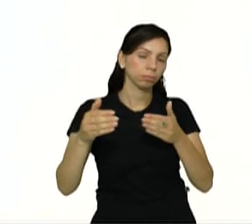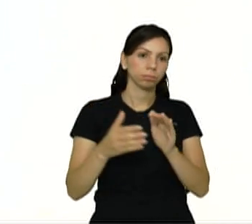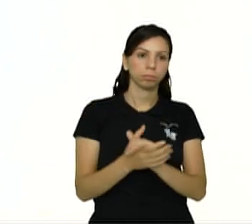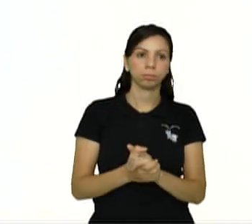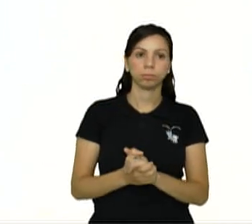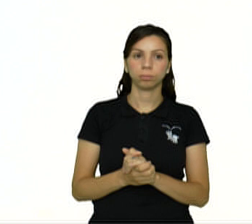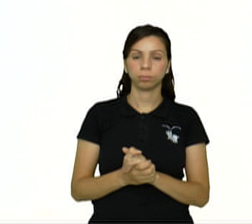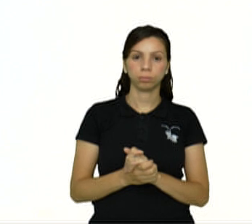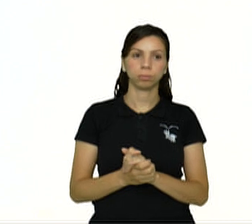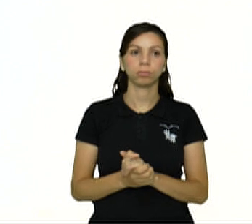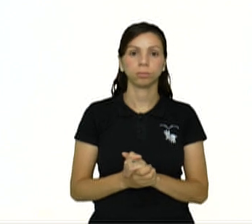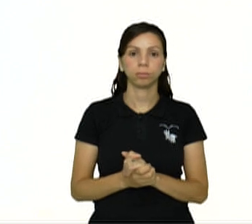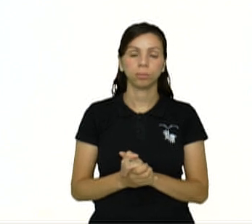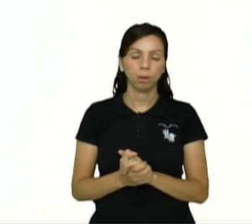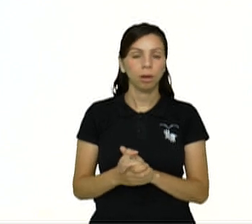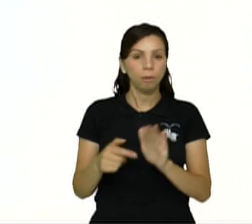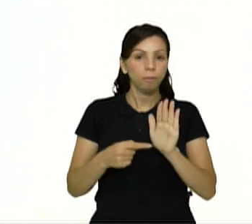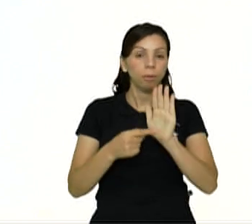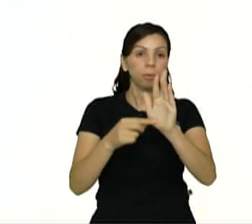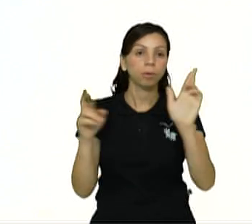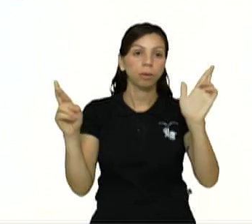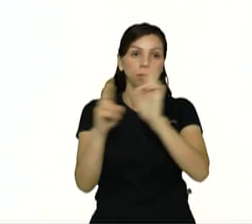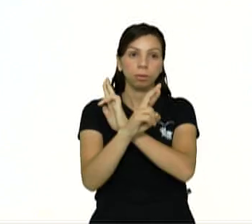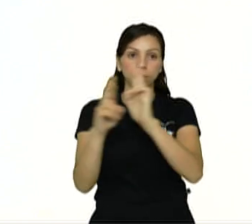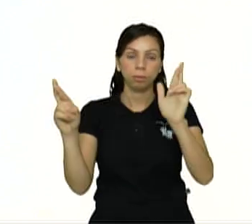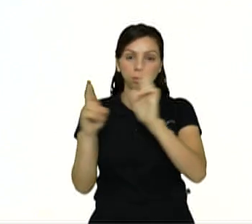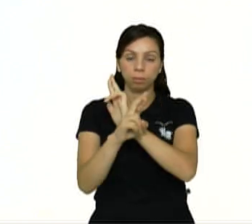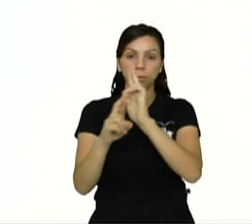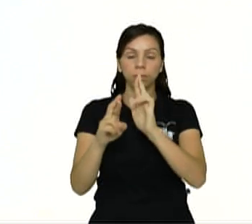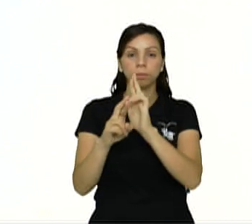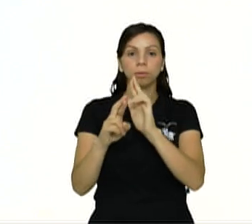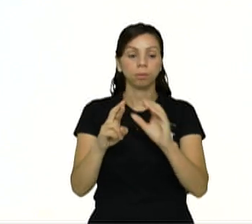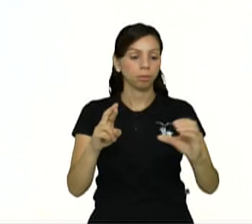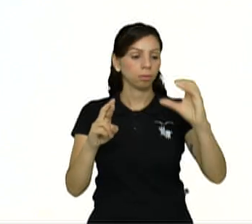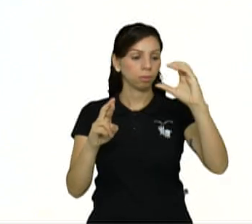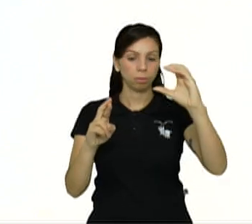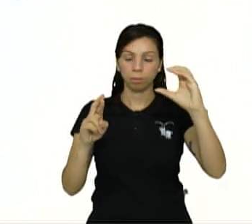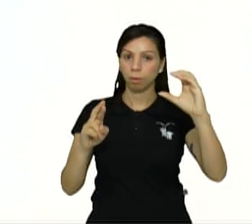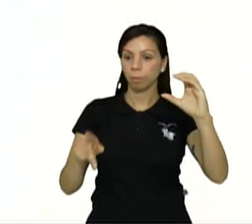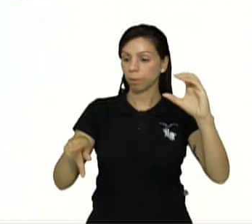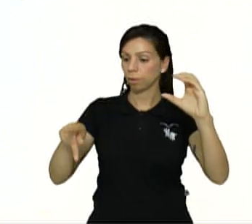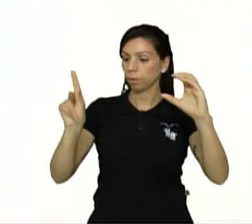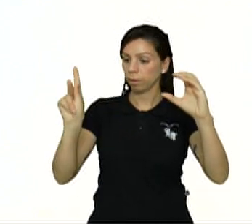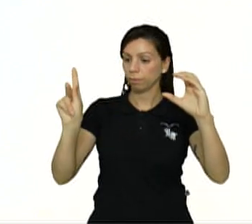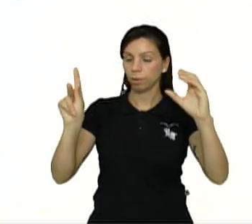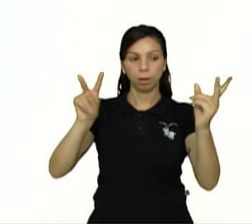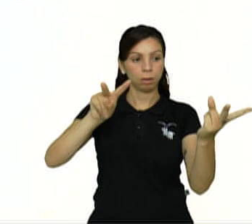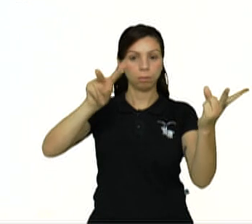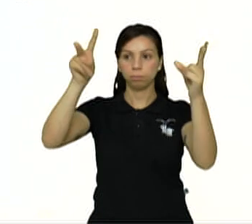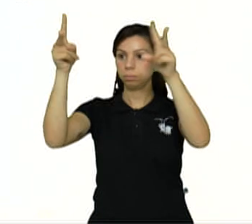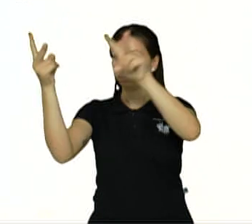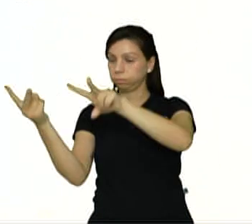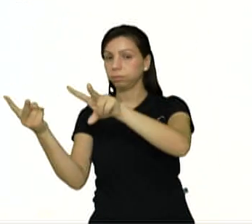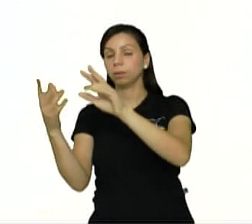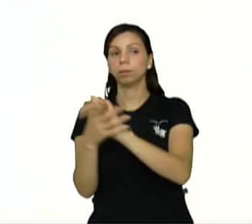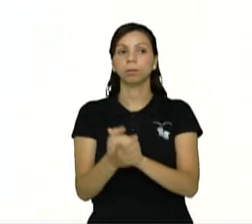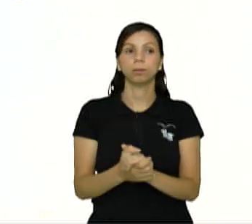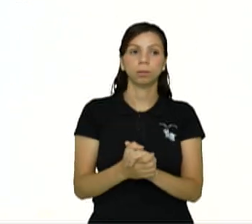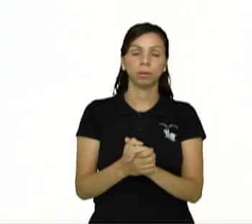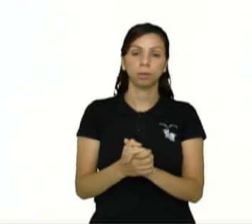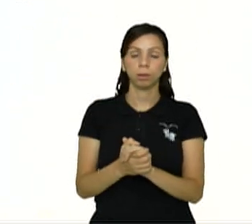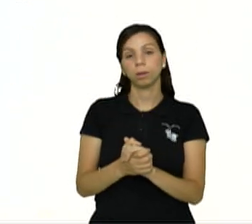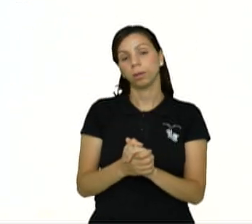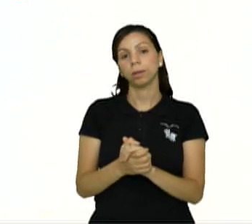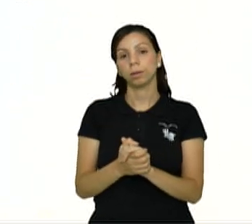vou mostrar para os senhores e senhoritas a relação entre Celsius e Kelvin. Pessoal, a mesma coisa. Pega a temperatura do